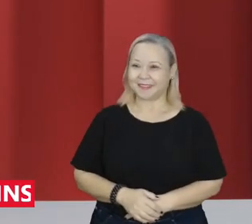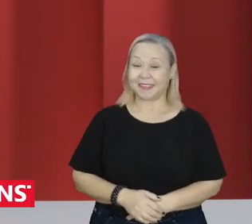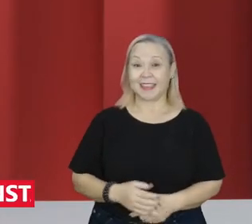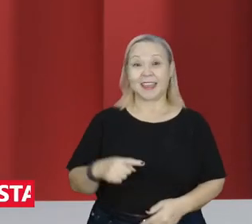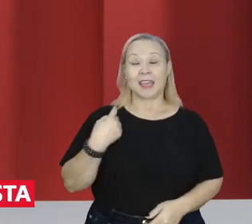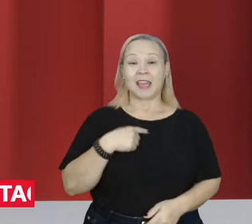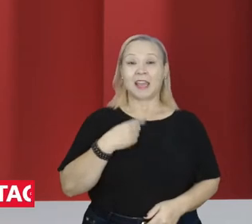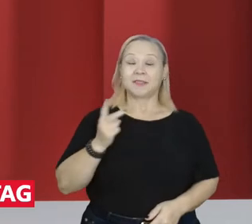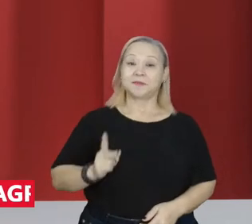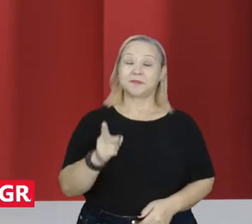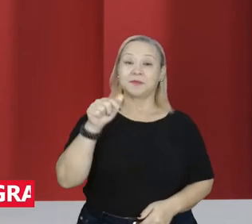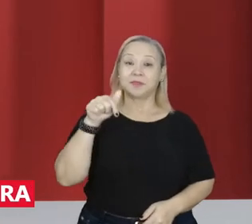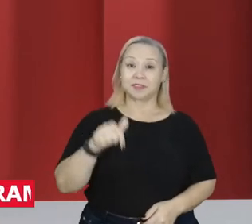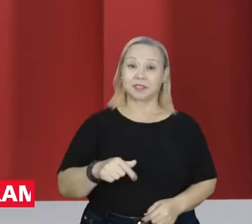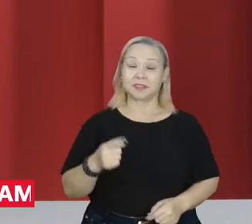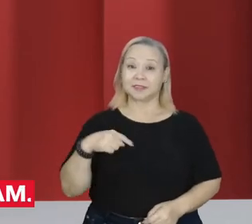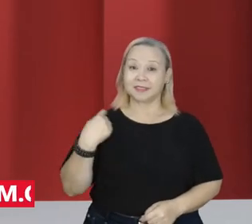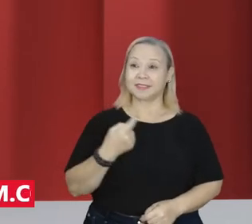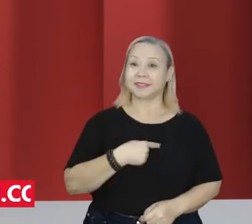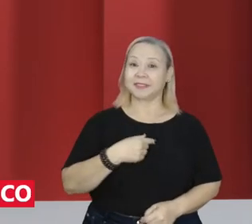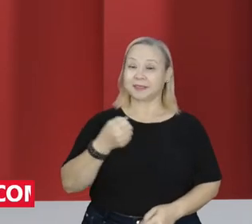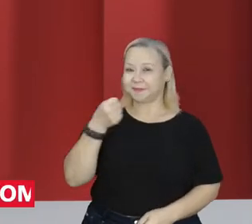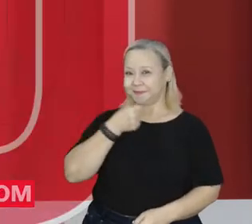gente segue aqui para a nossa entrevista.